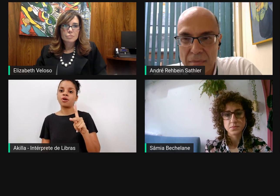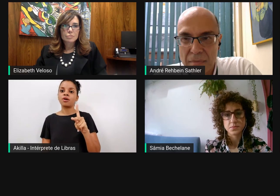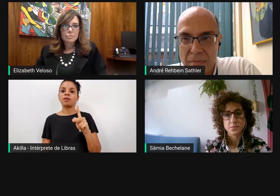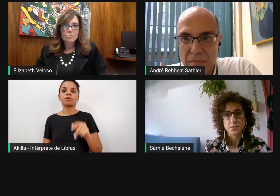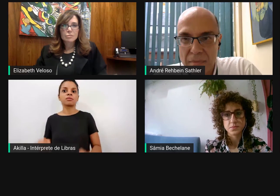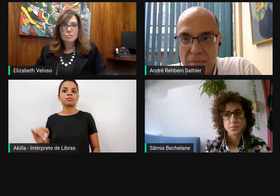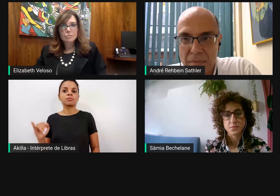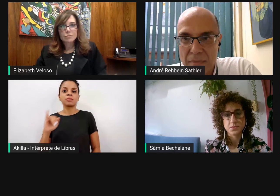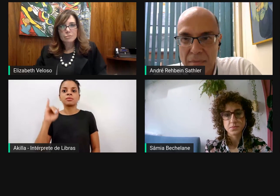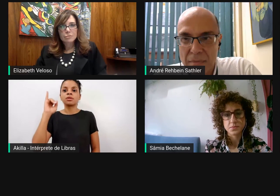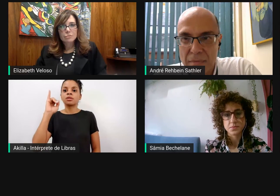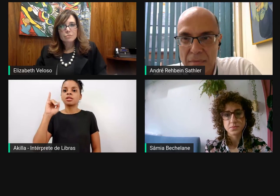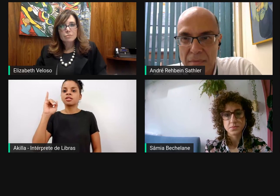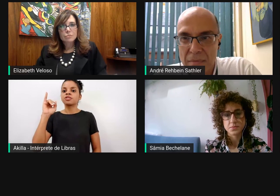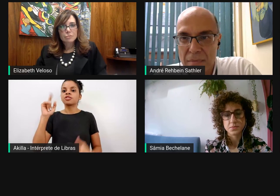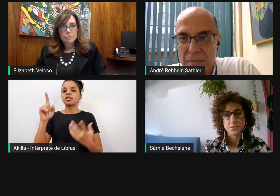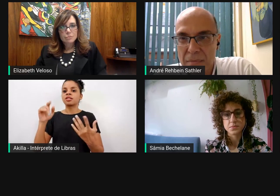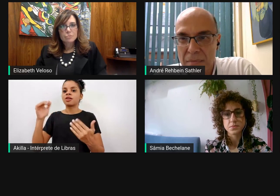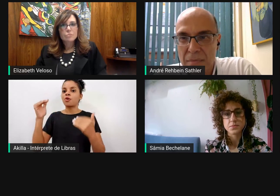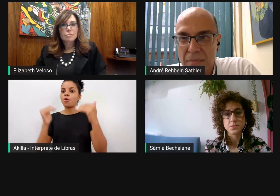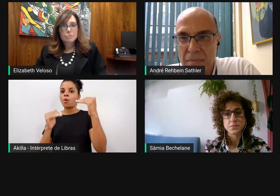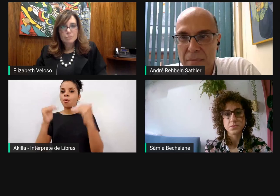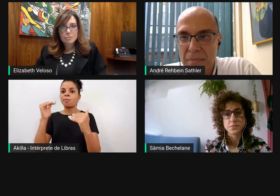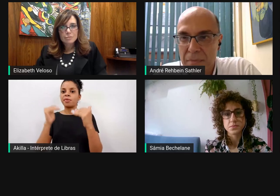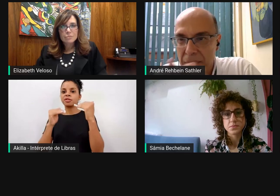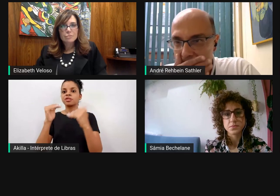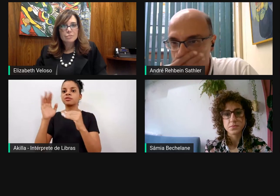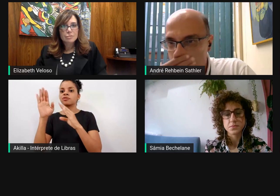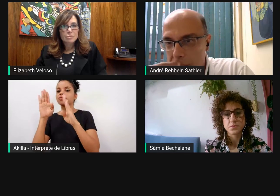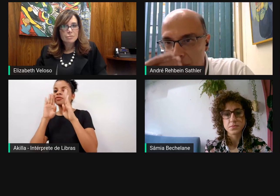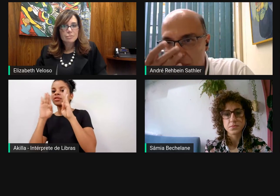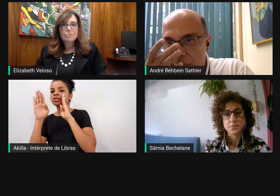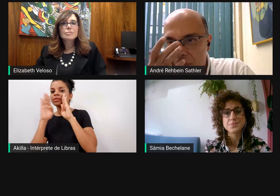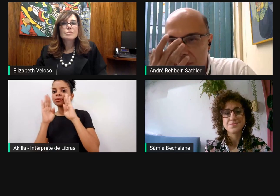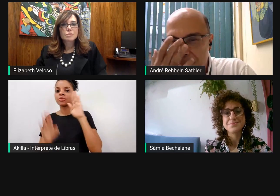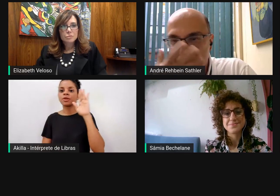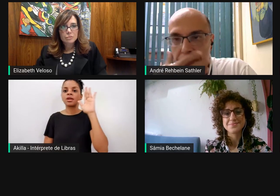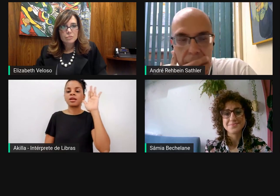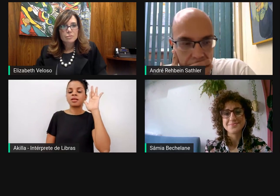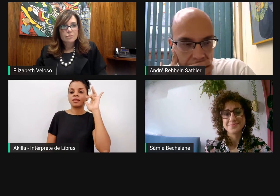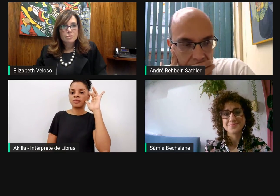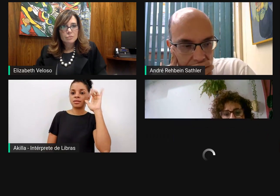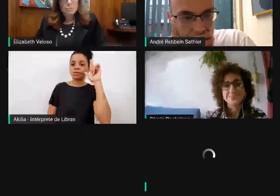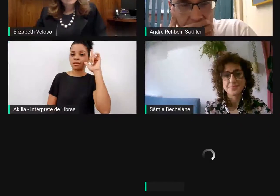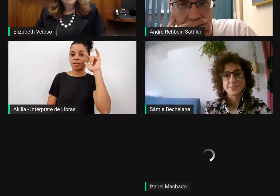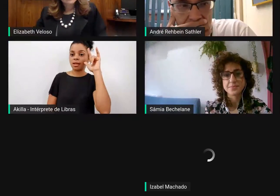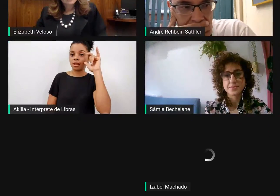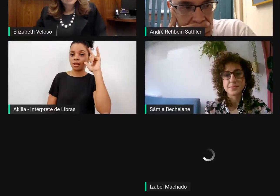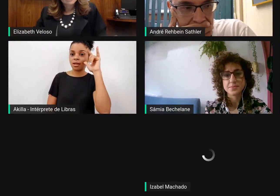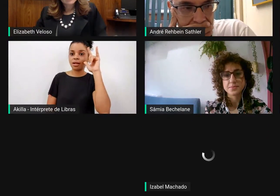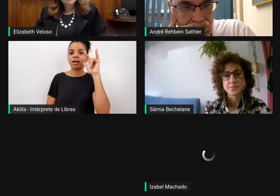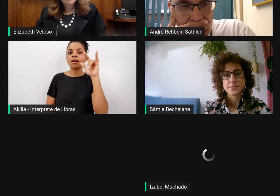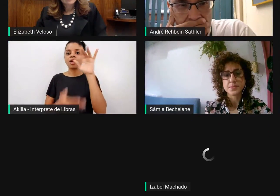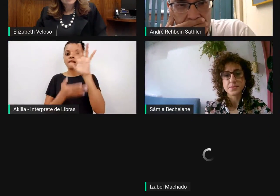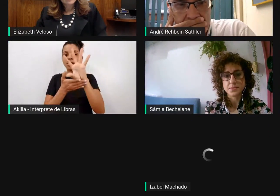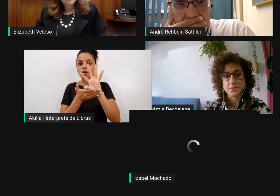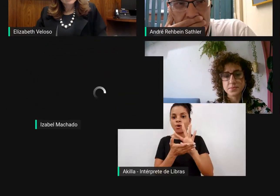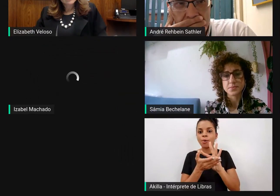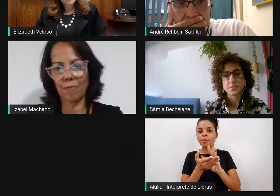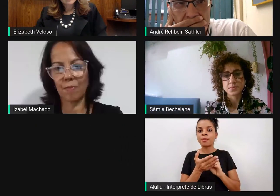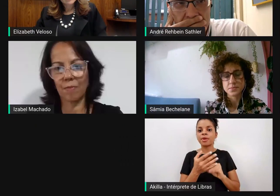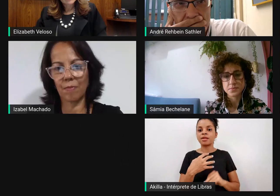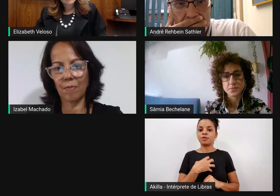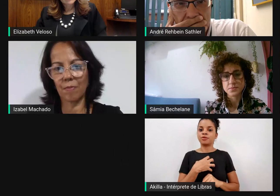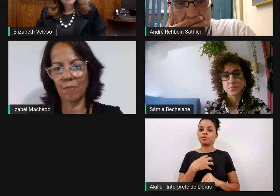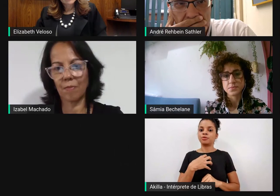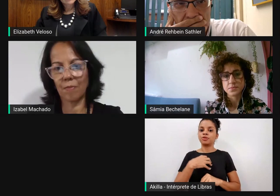é Facebook/Instagram, e o Instagram está se moldando para poder utilizar a mesma estética, utilizar os mesmos formatos de